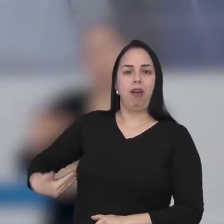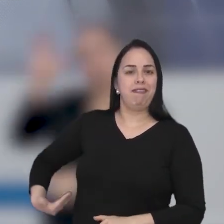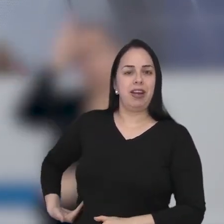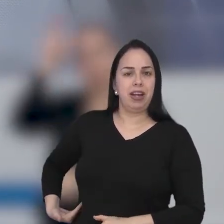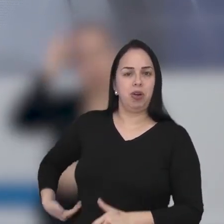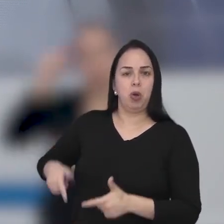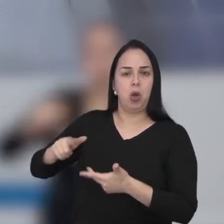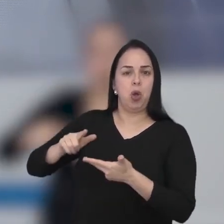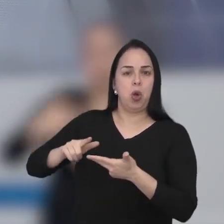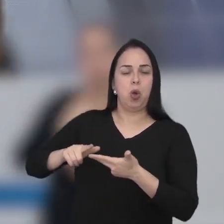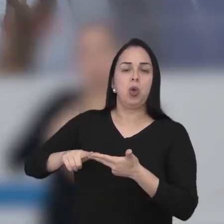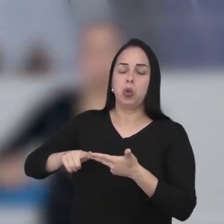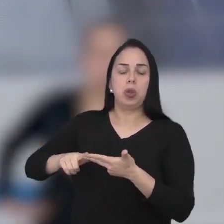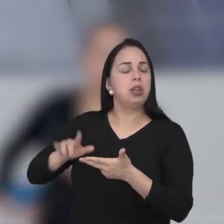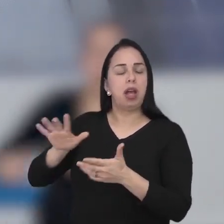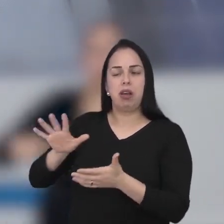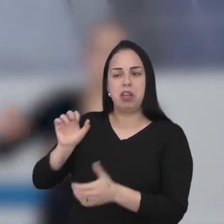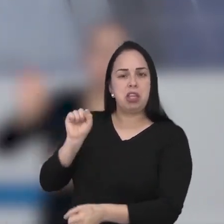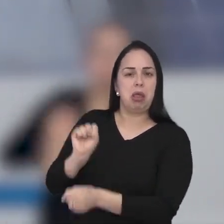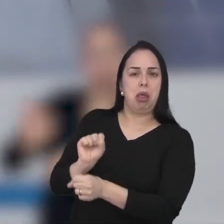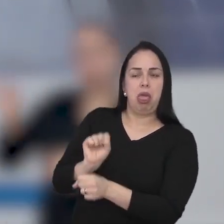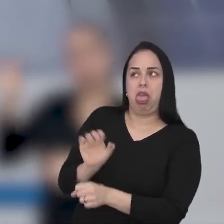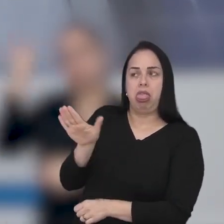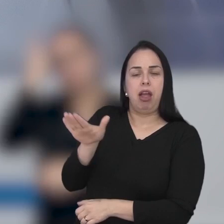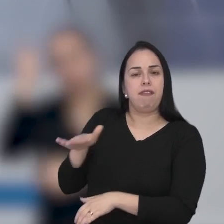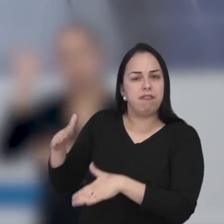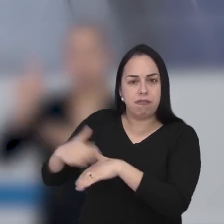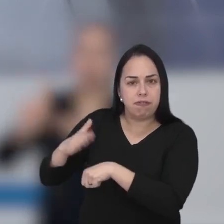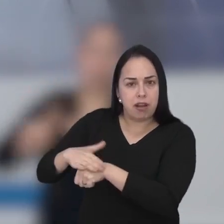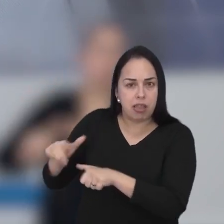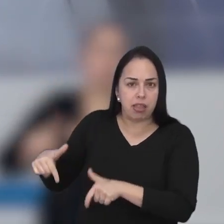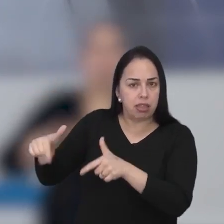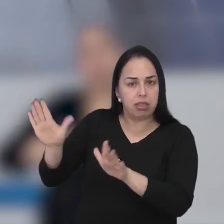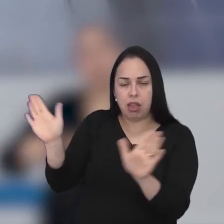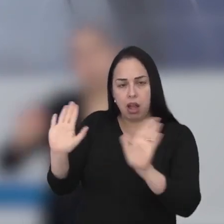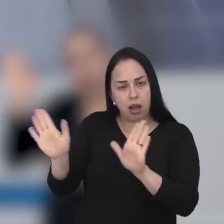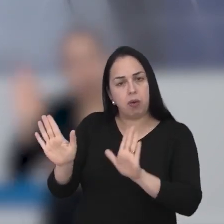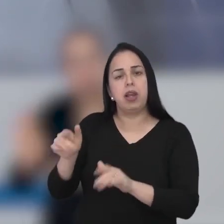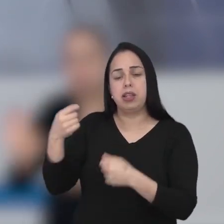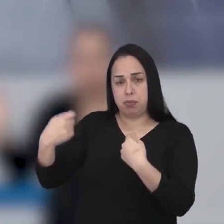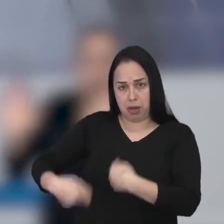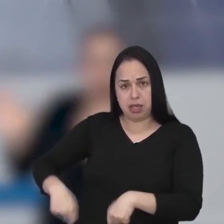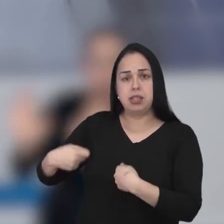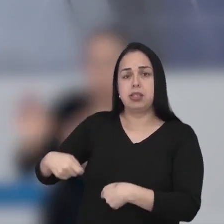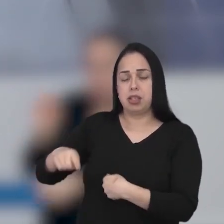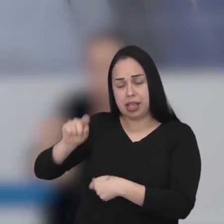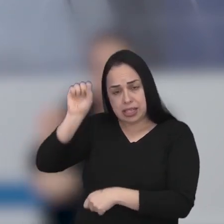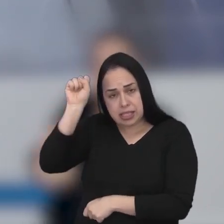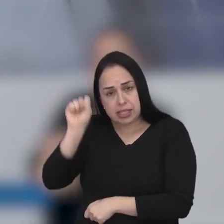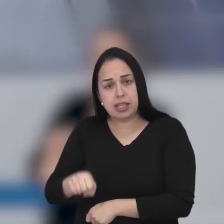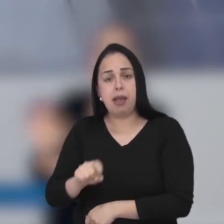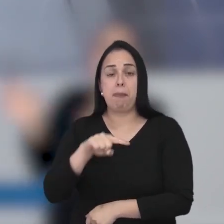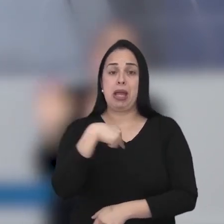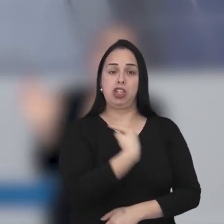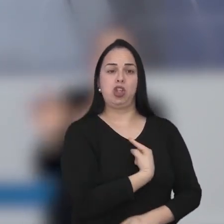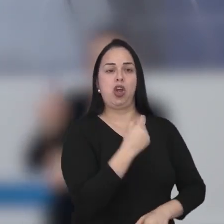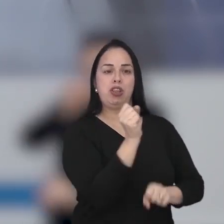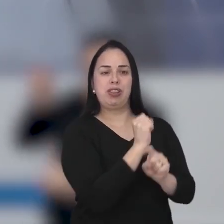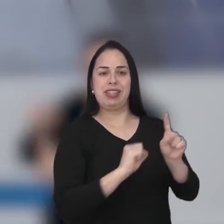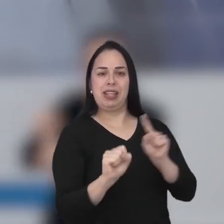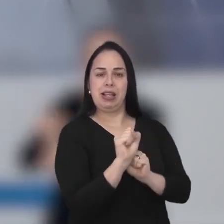qual for, em qual esfera, municipal, não é isso só. O poder público tem, sim, uma missão, mas